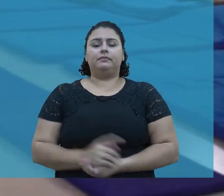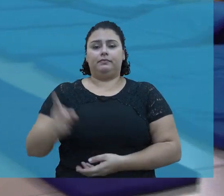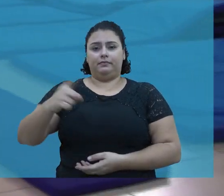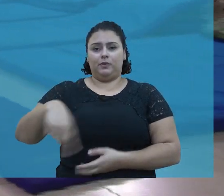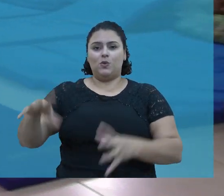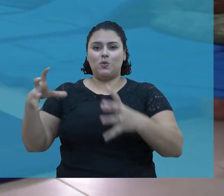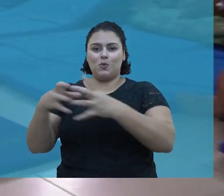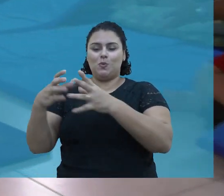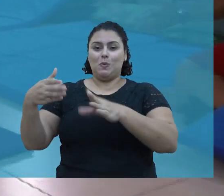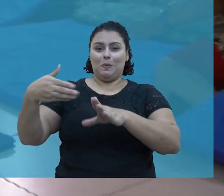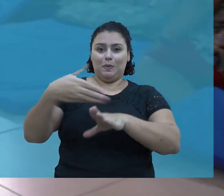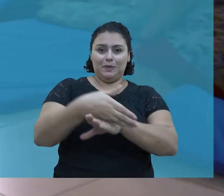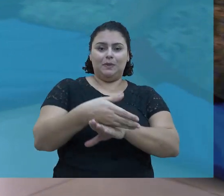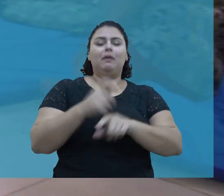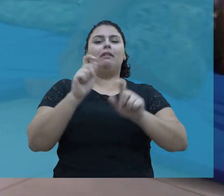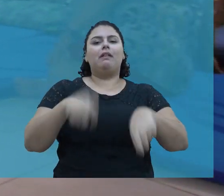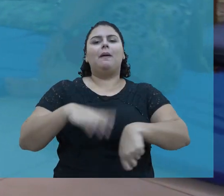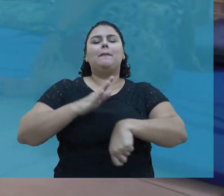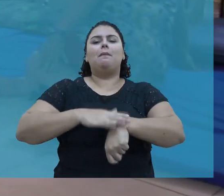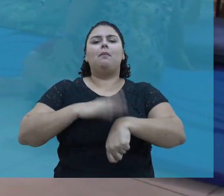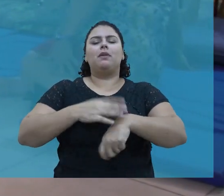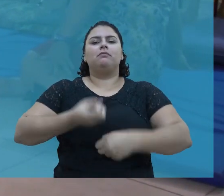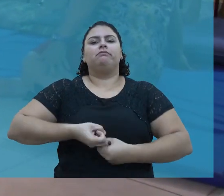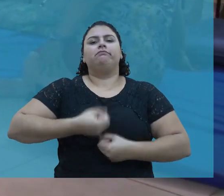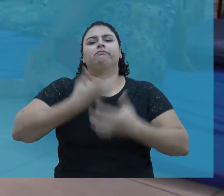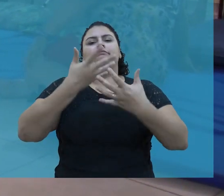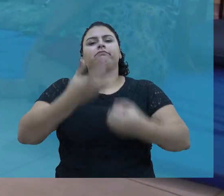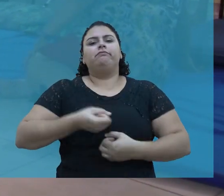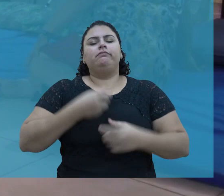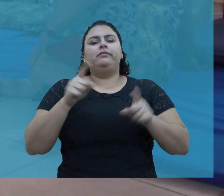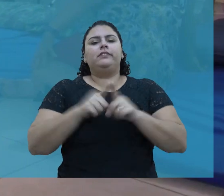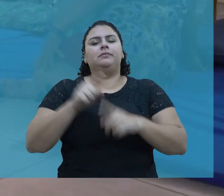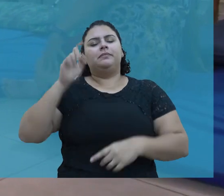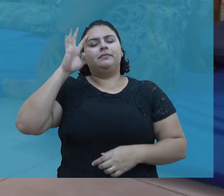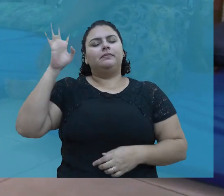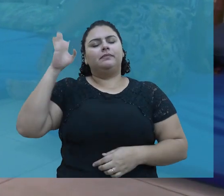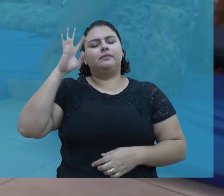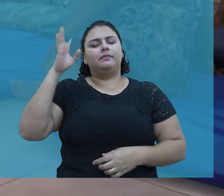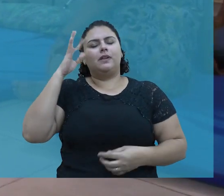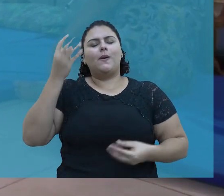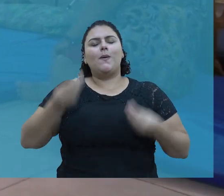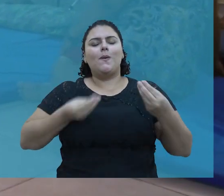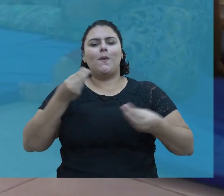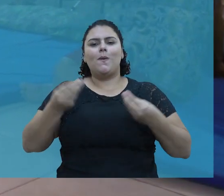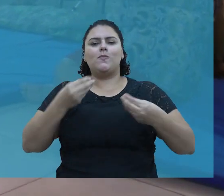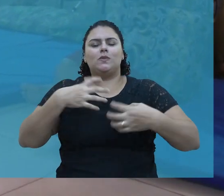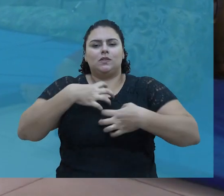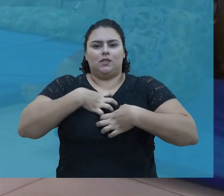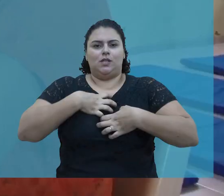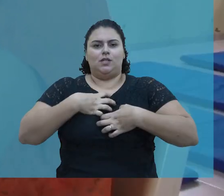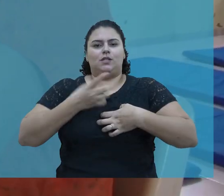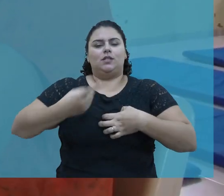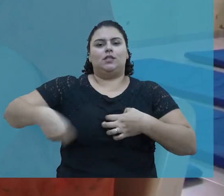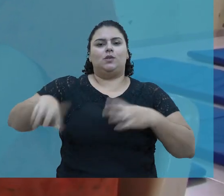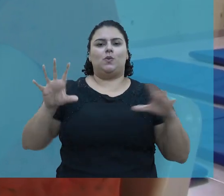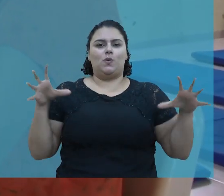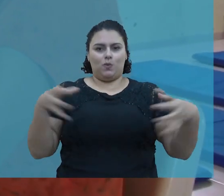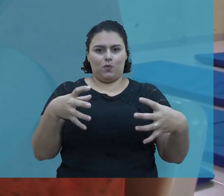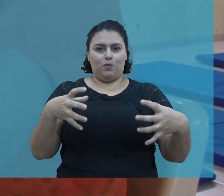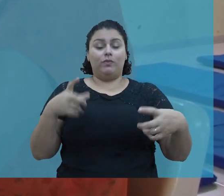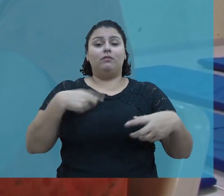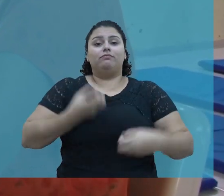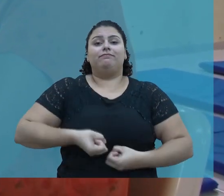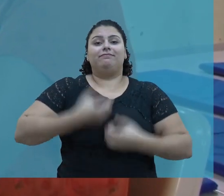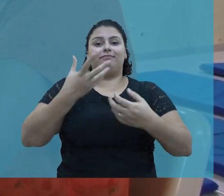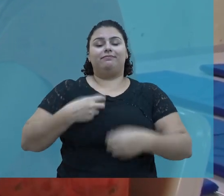Quem participa da sessão também tem a possibilidade de abrir o coração e refletir sobre o que sente com o grupo. Com a ajuda da